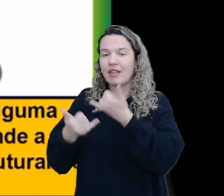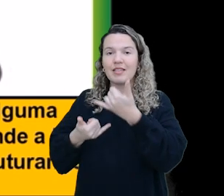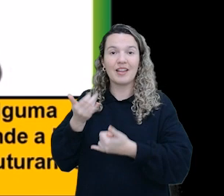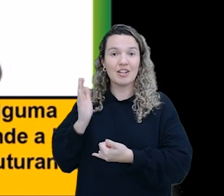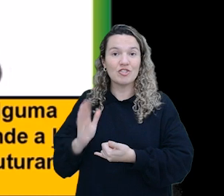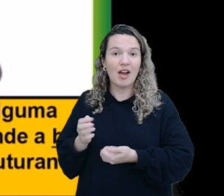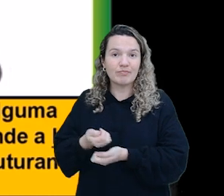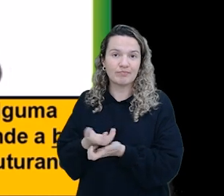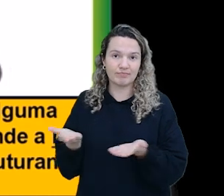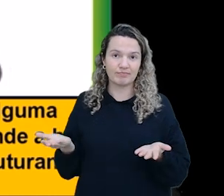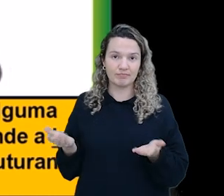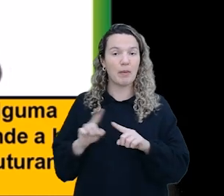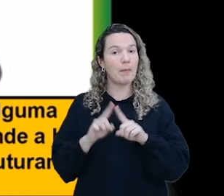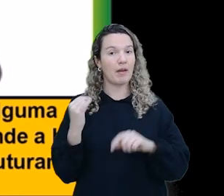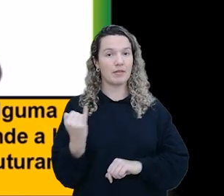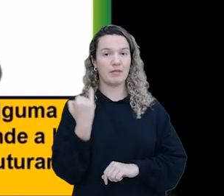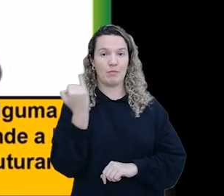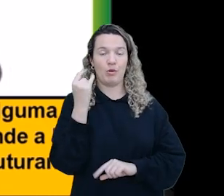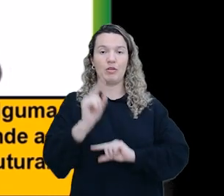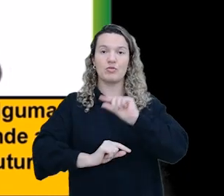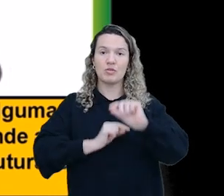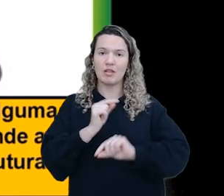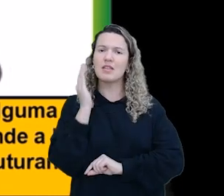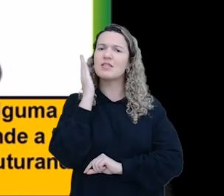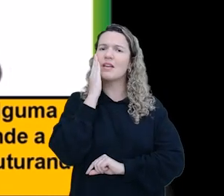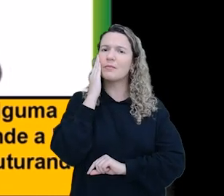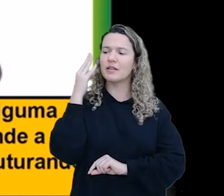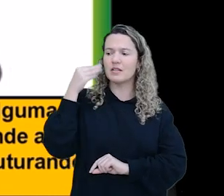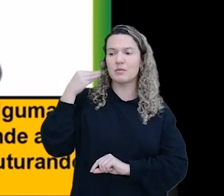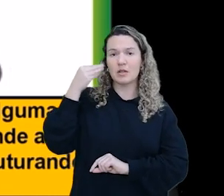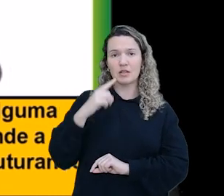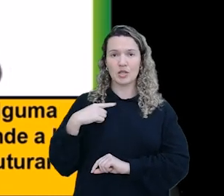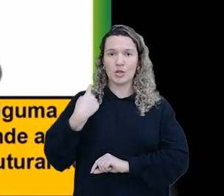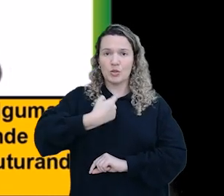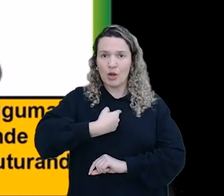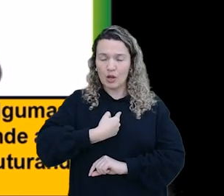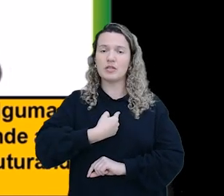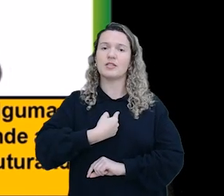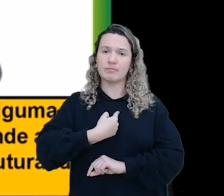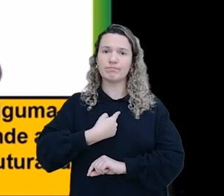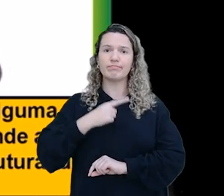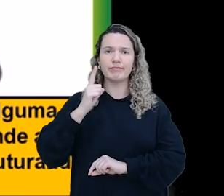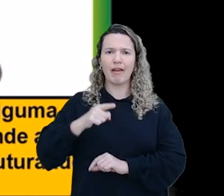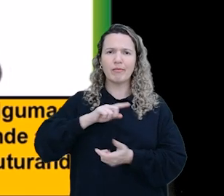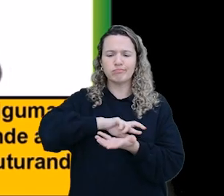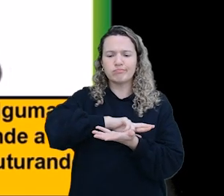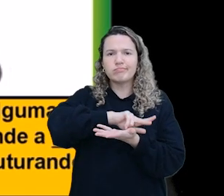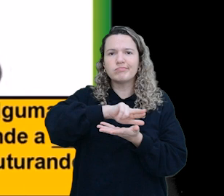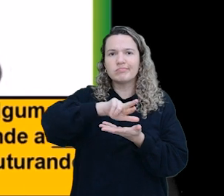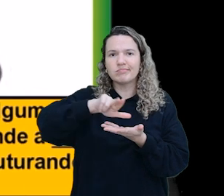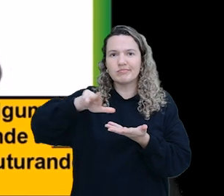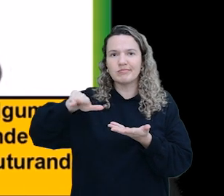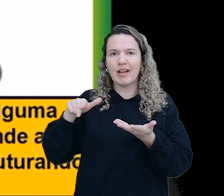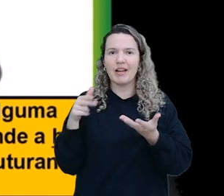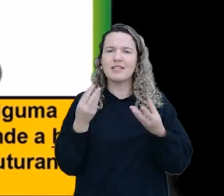muitas brincadeiras. Mas o importante é sabermos que nossas experiências são